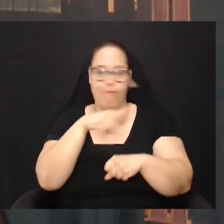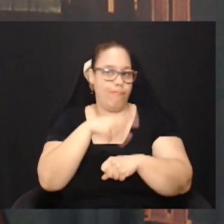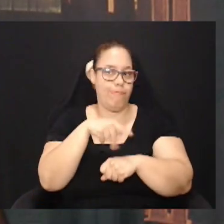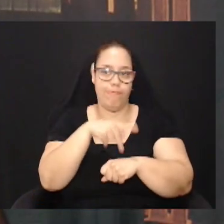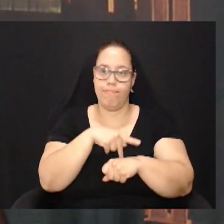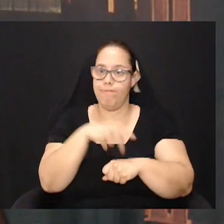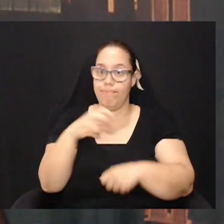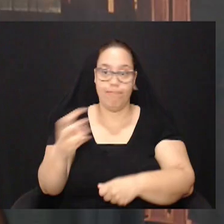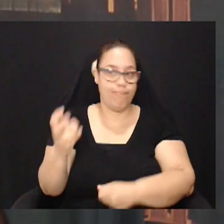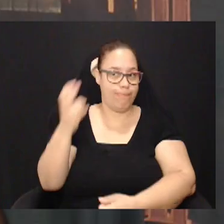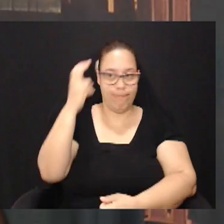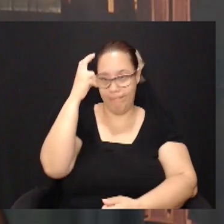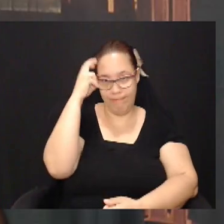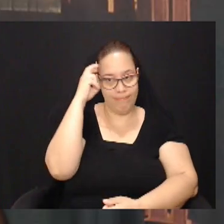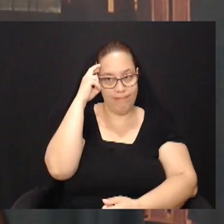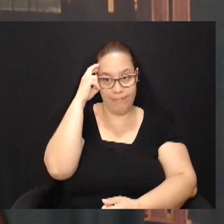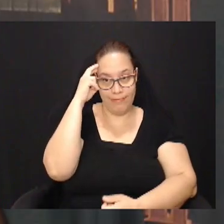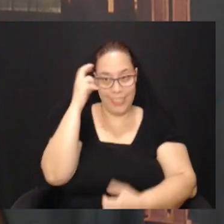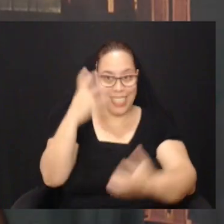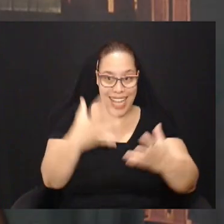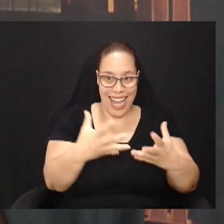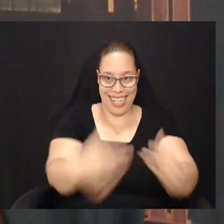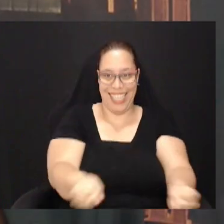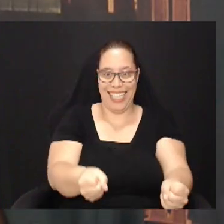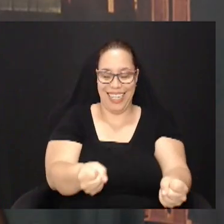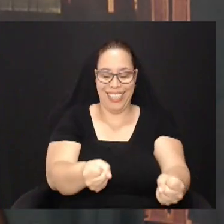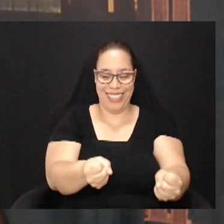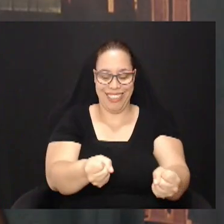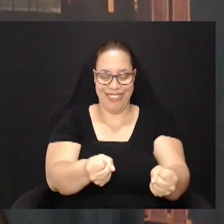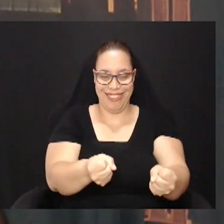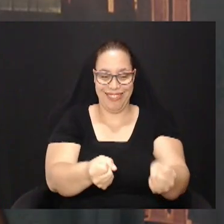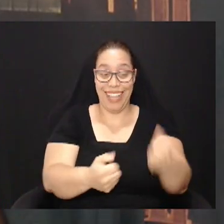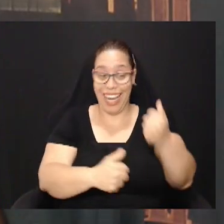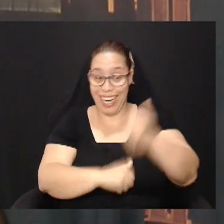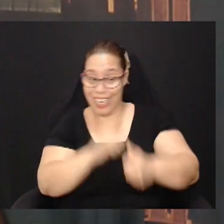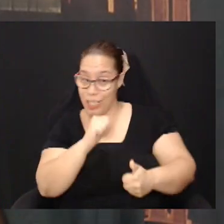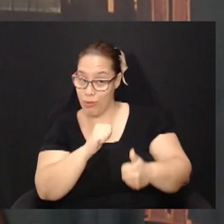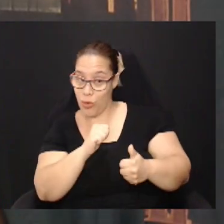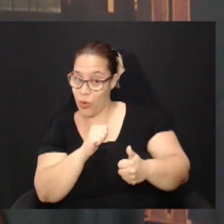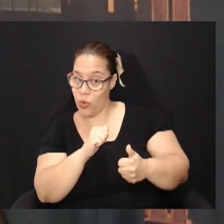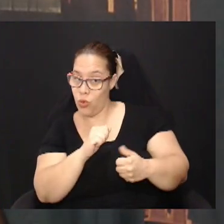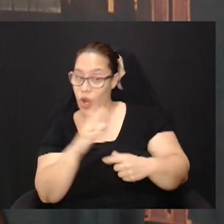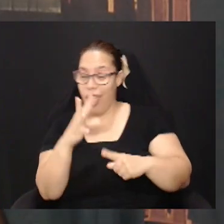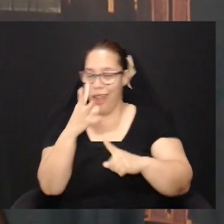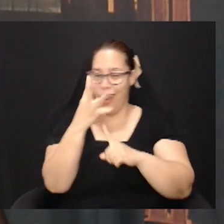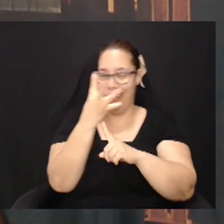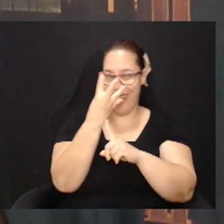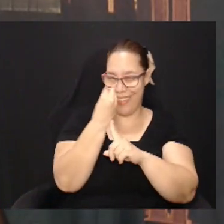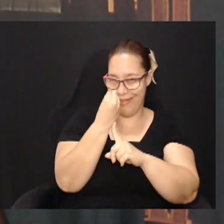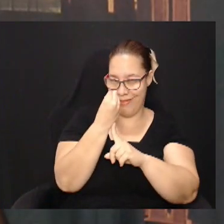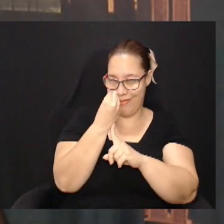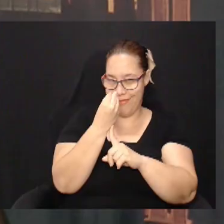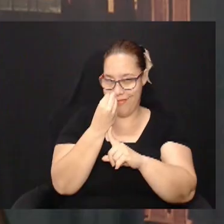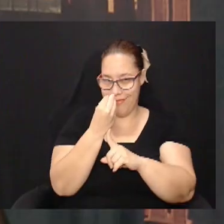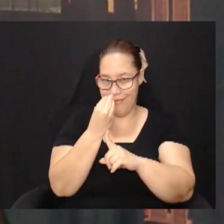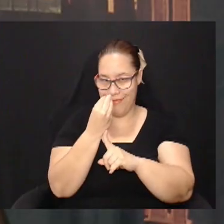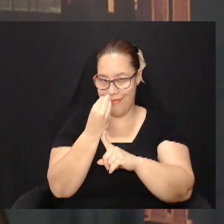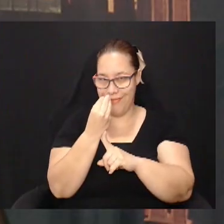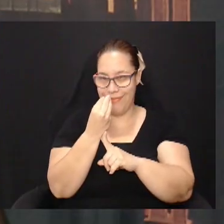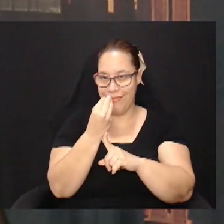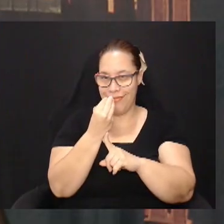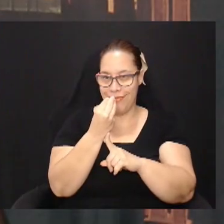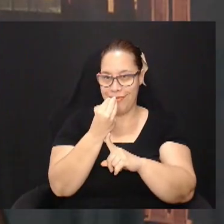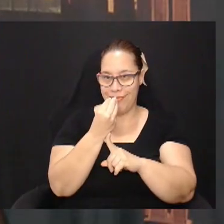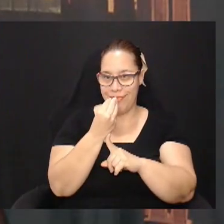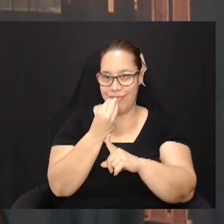que abraçam aquele esporte, aquela arte, que de fato aquilo é de todo